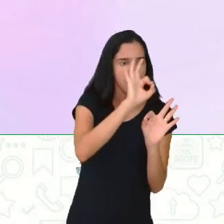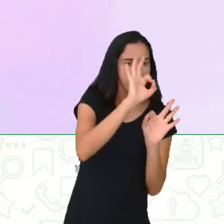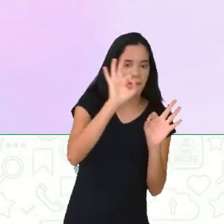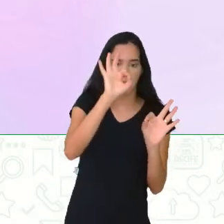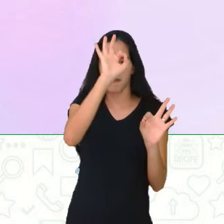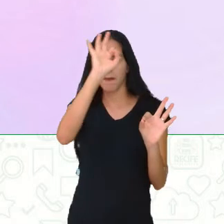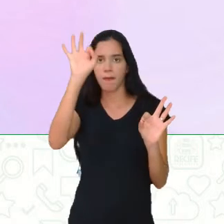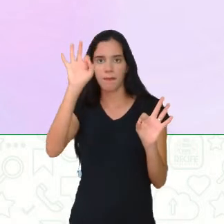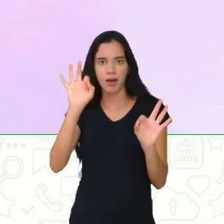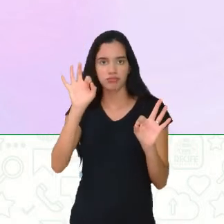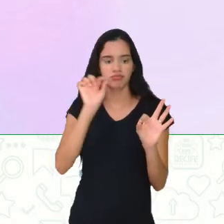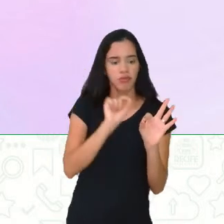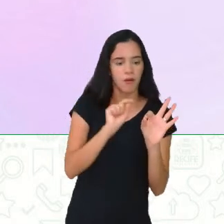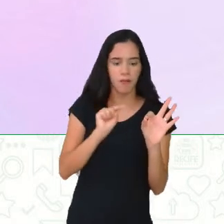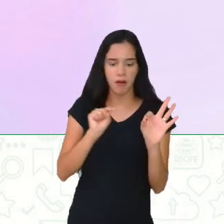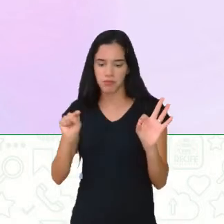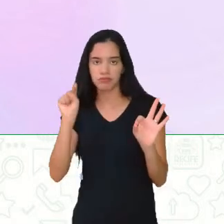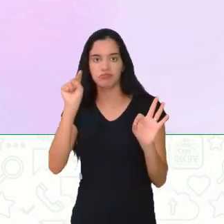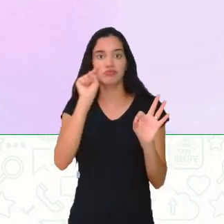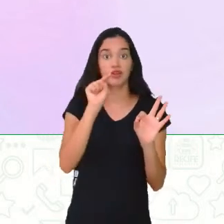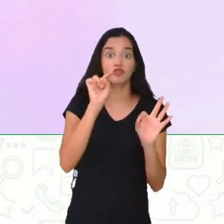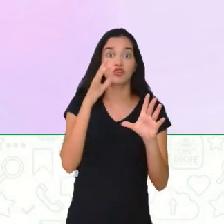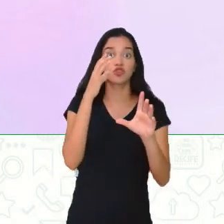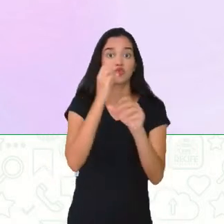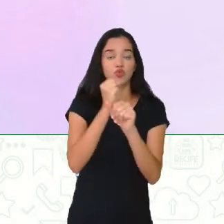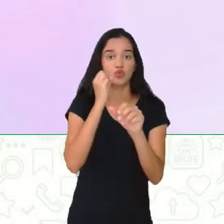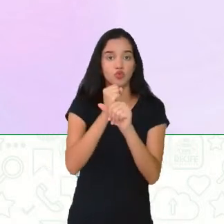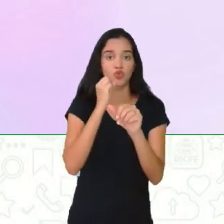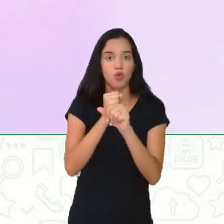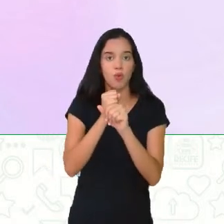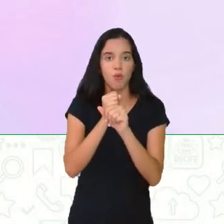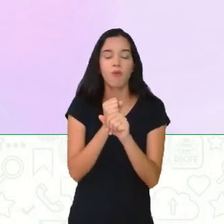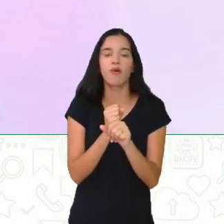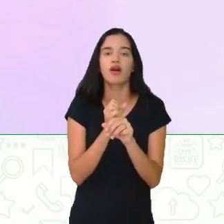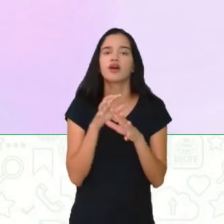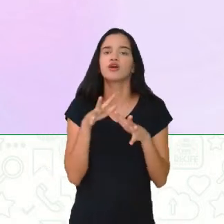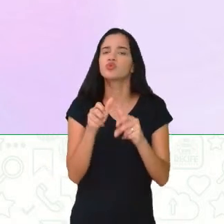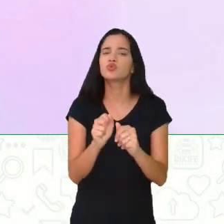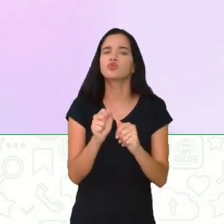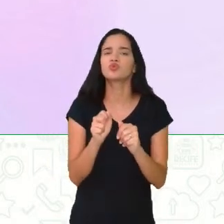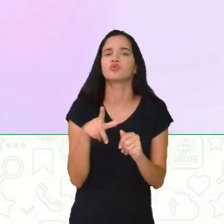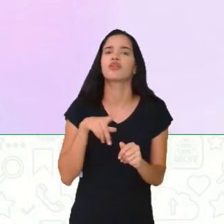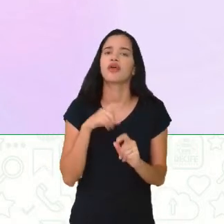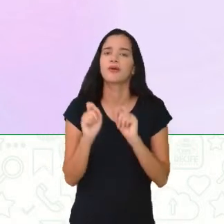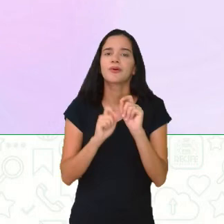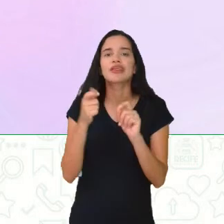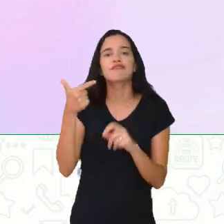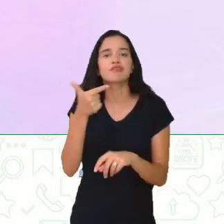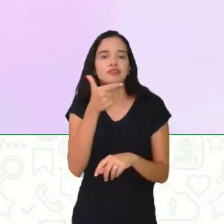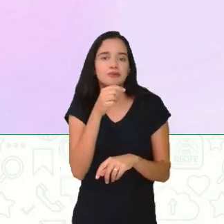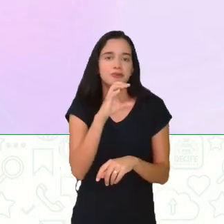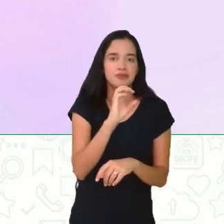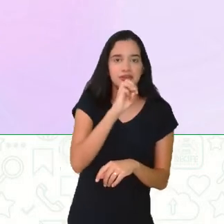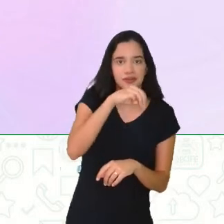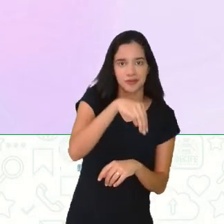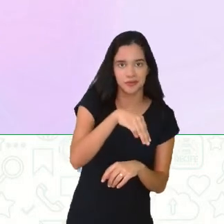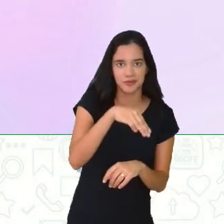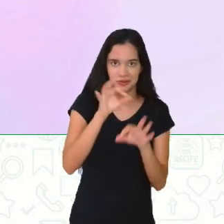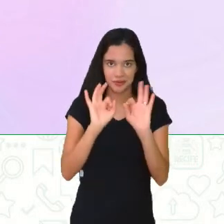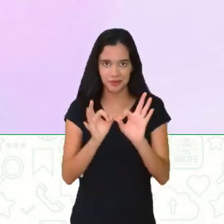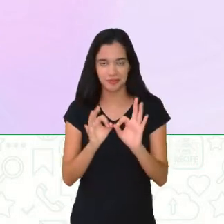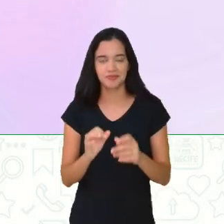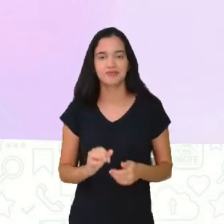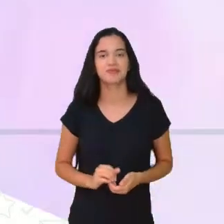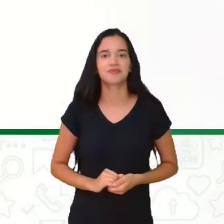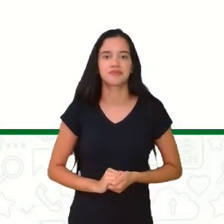aí, quando você faz a soma de todos eles, vai lhe dar exatamente 22 centímetros, tá